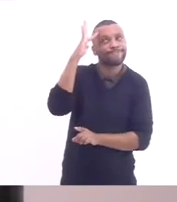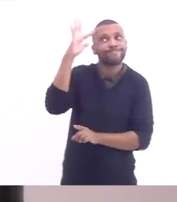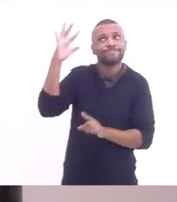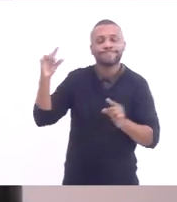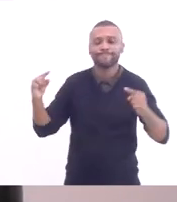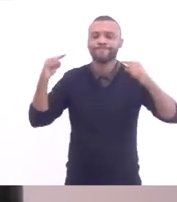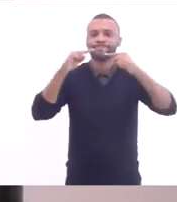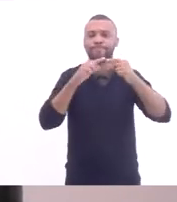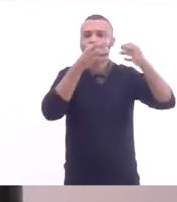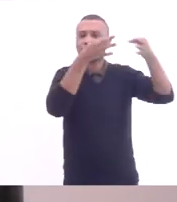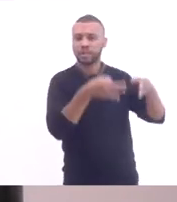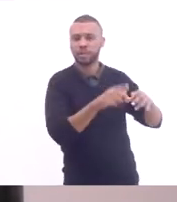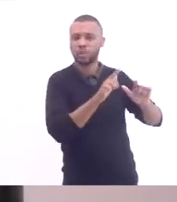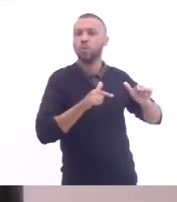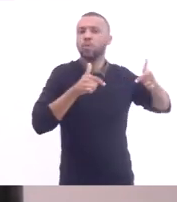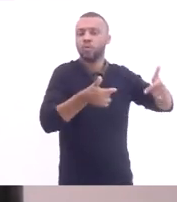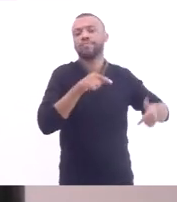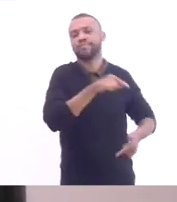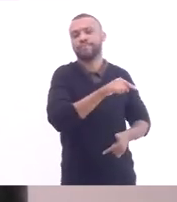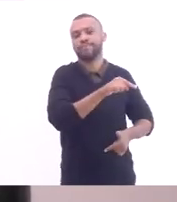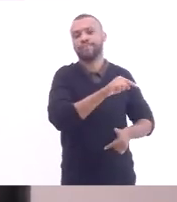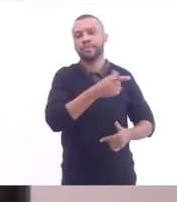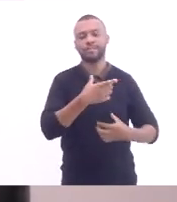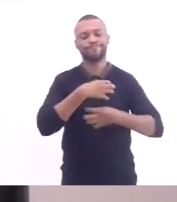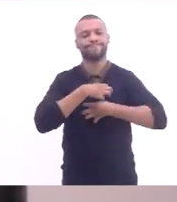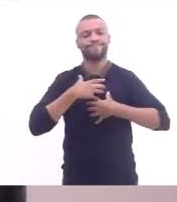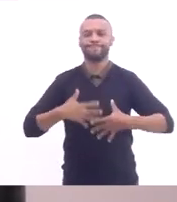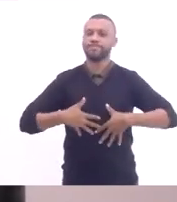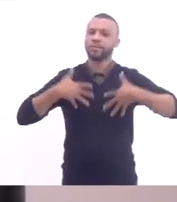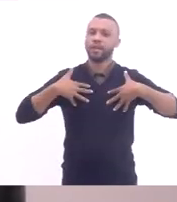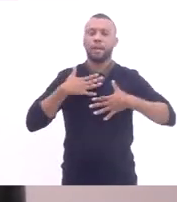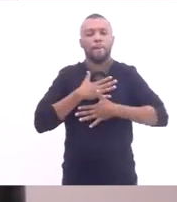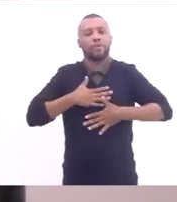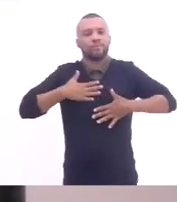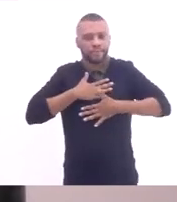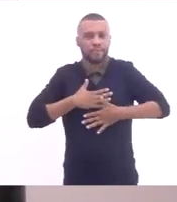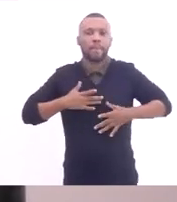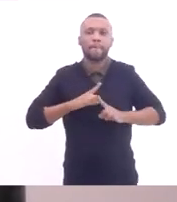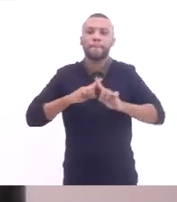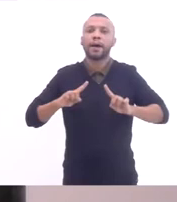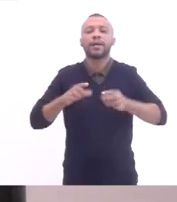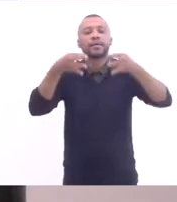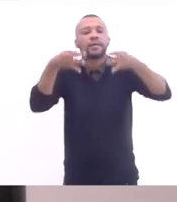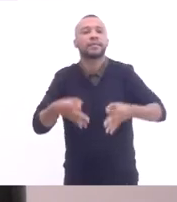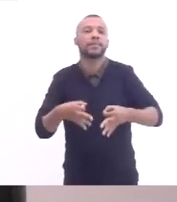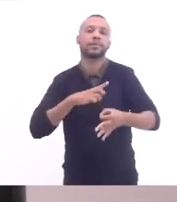momento, particularmente para mim, de muita satisfação, mas tenho a certeza de